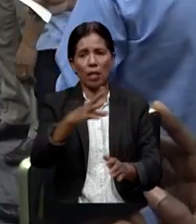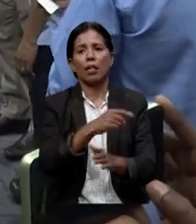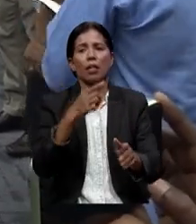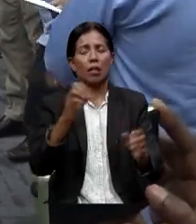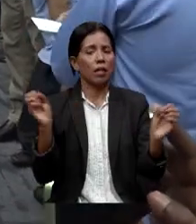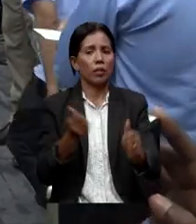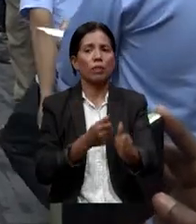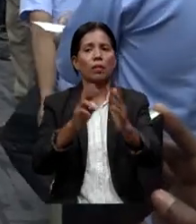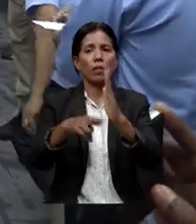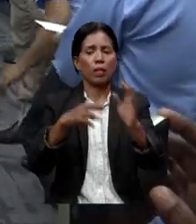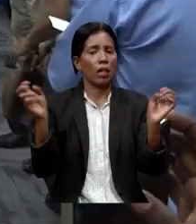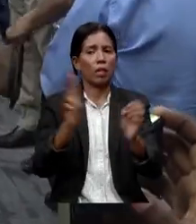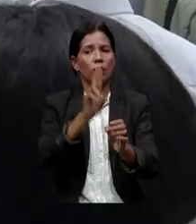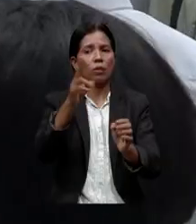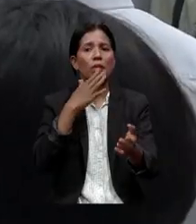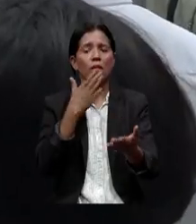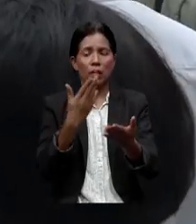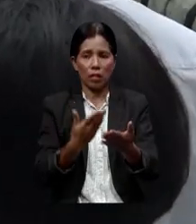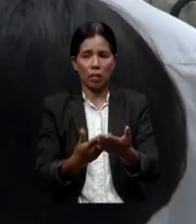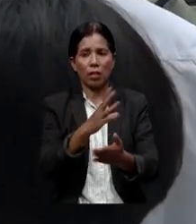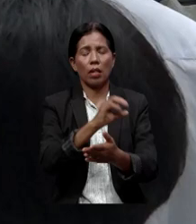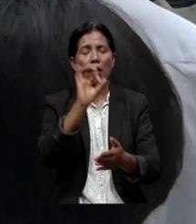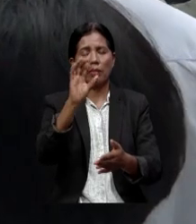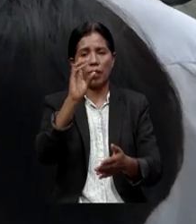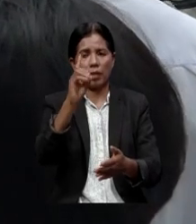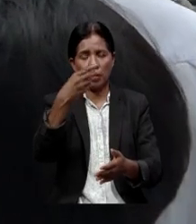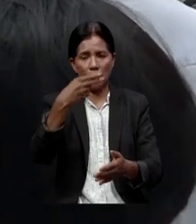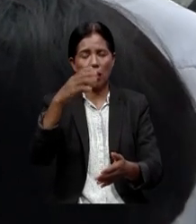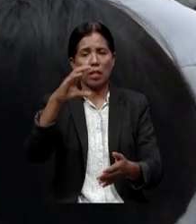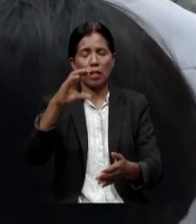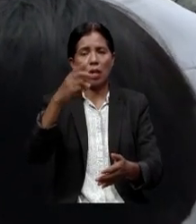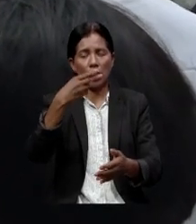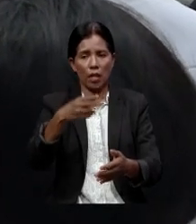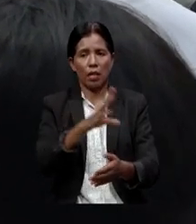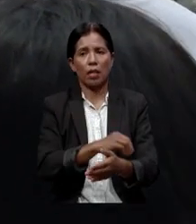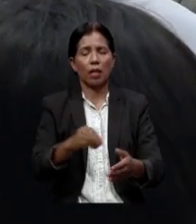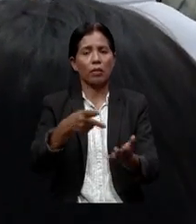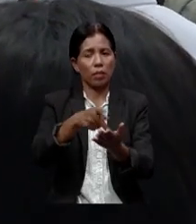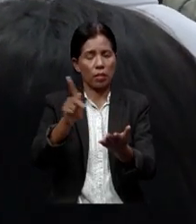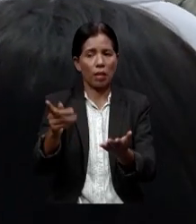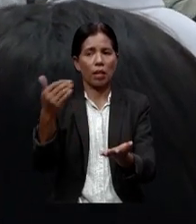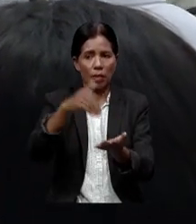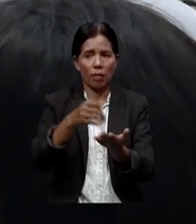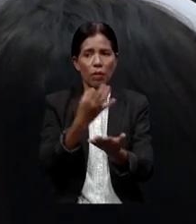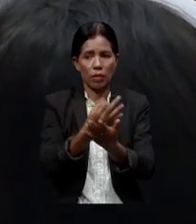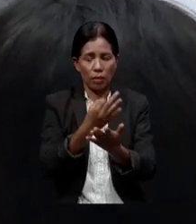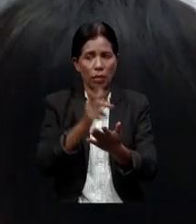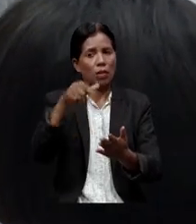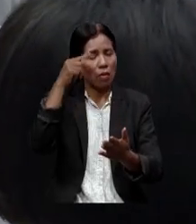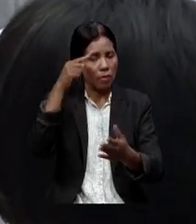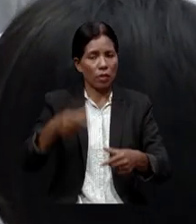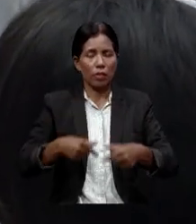tu regras, não la aproveita de dia FDCH se exige Bolseiro Sira, a tu selo, o fale orçamento, né, bem